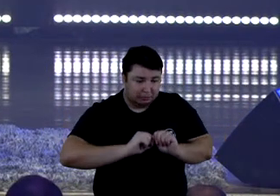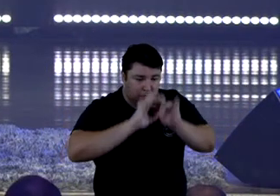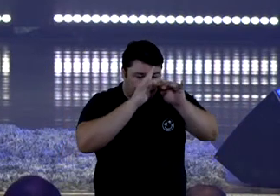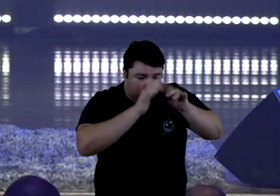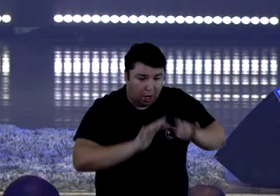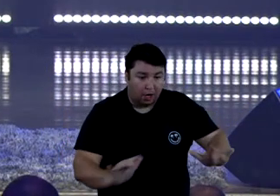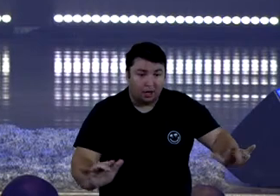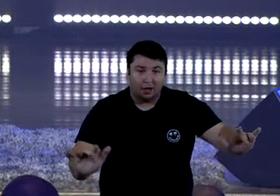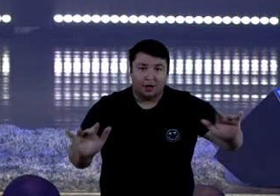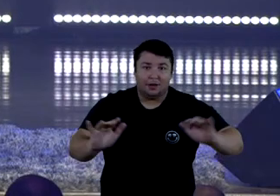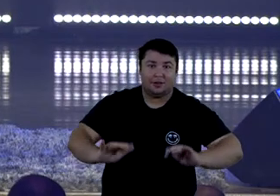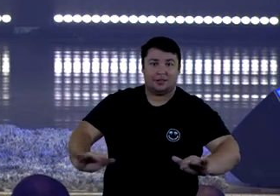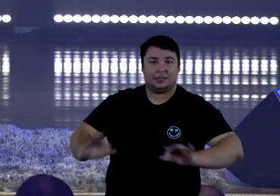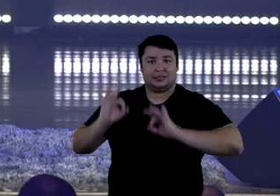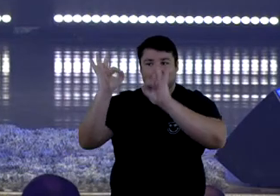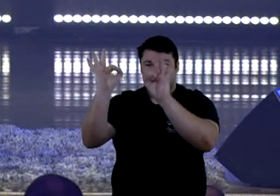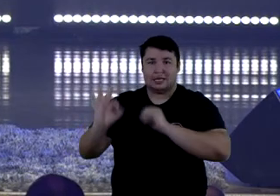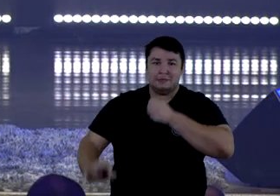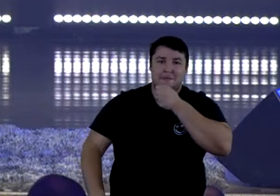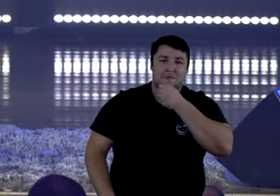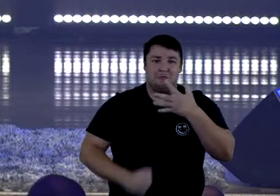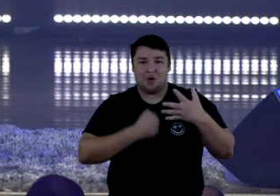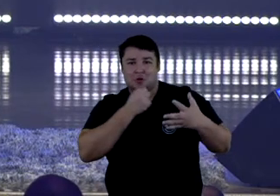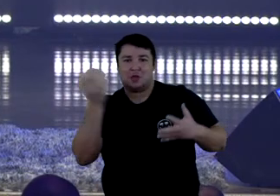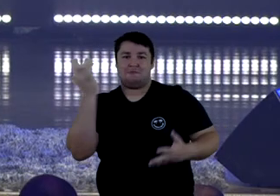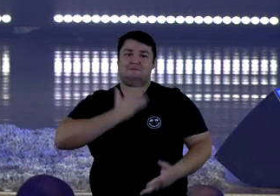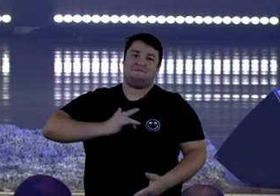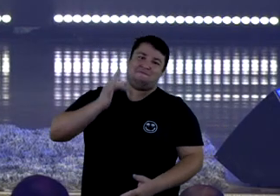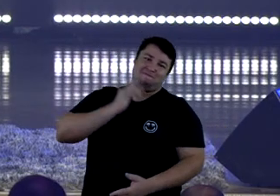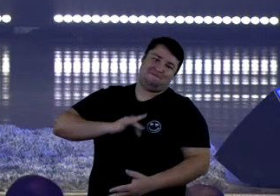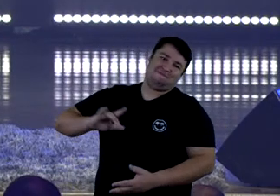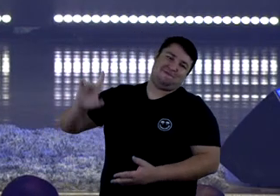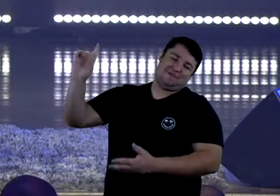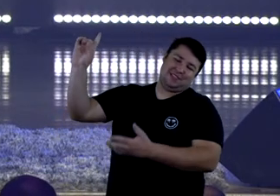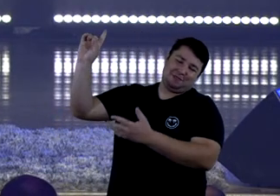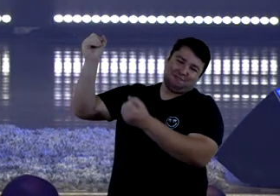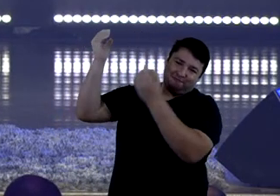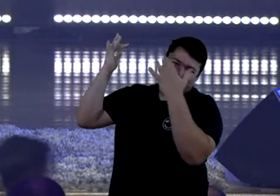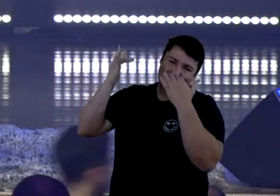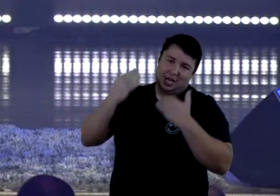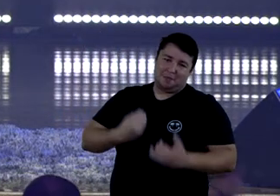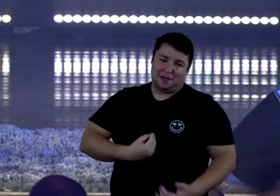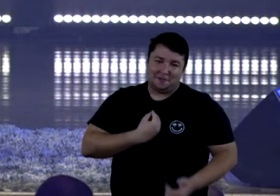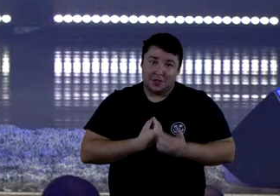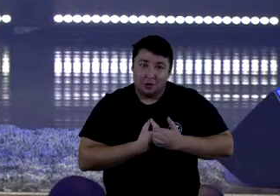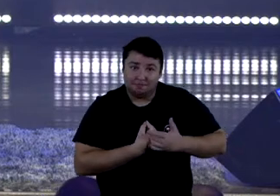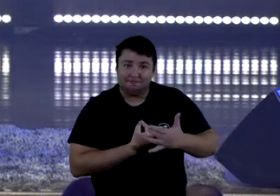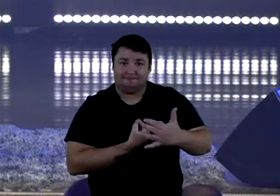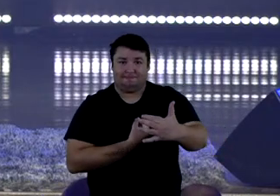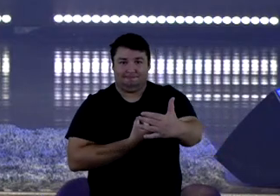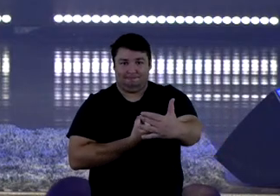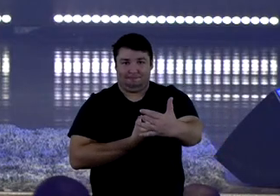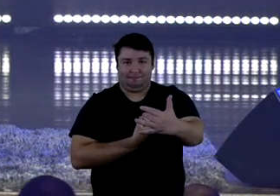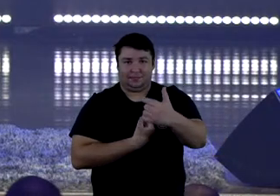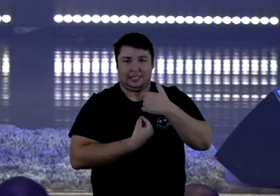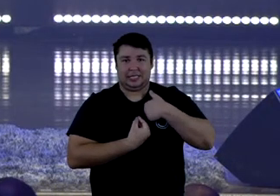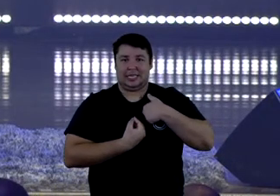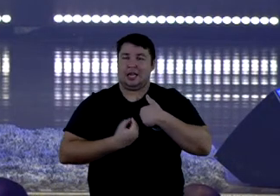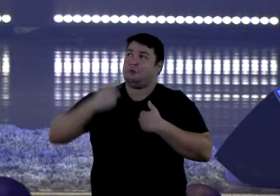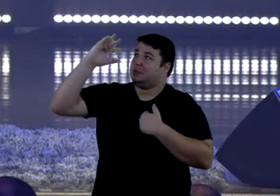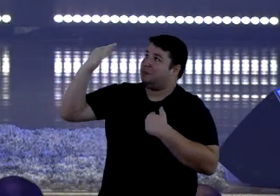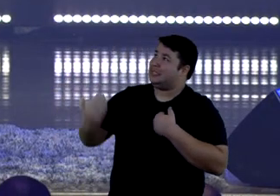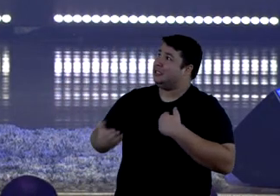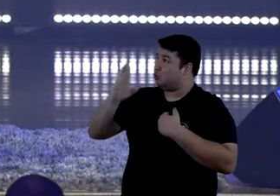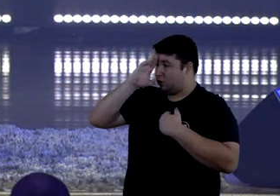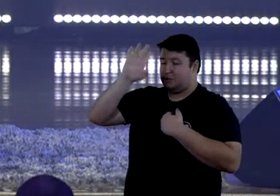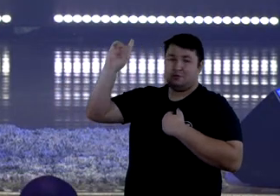transborda. Certamente que a bondade e a misericórdia me seguirão todos os dias da minha vida, e eu habitarei na casa